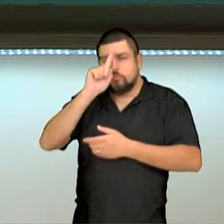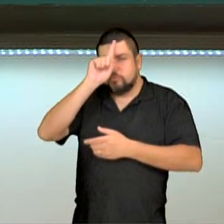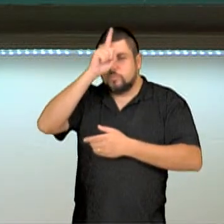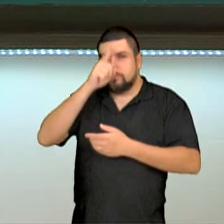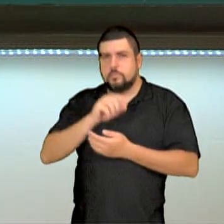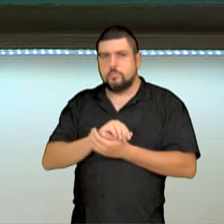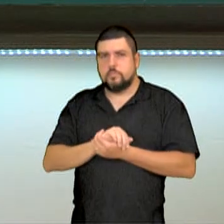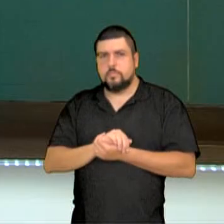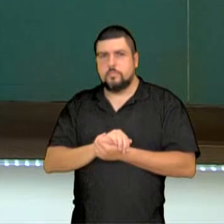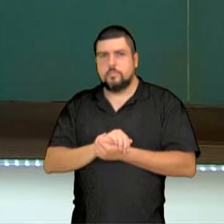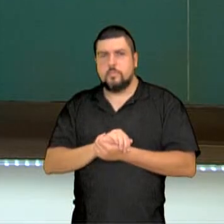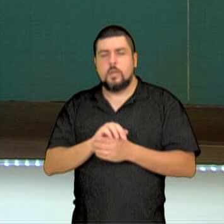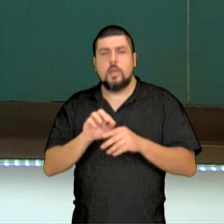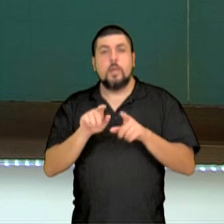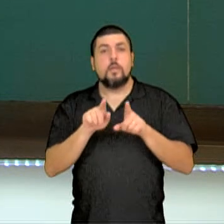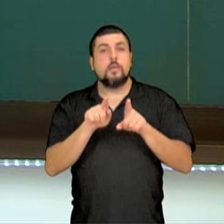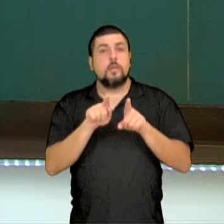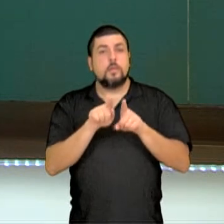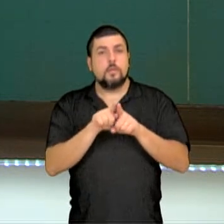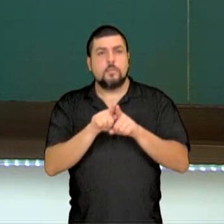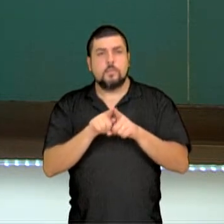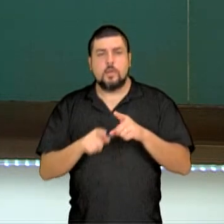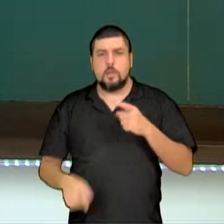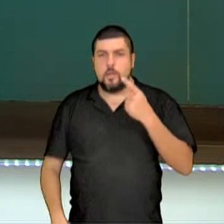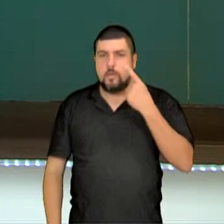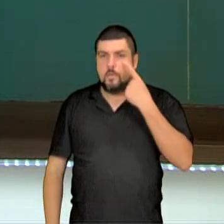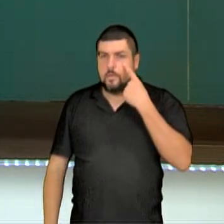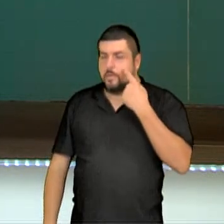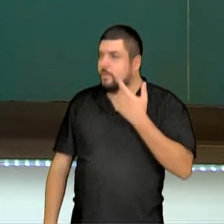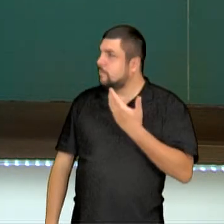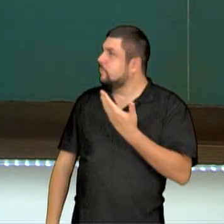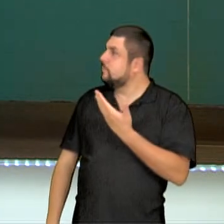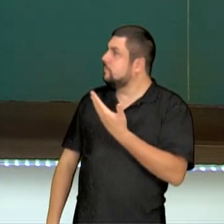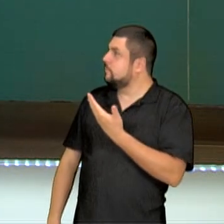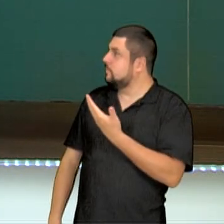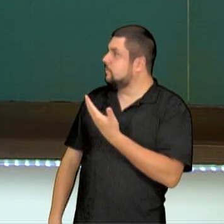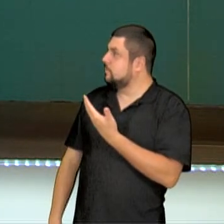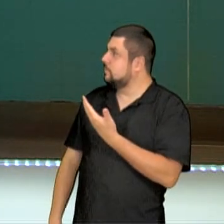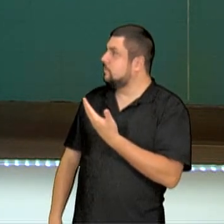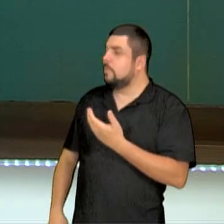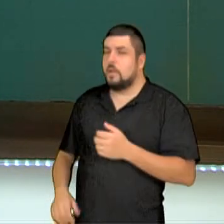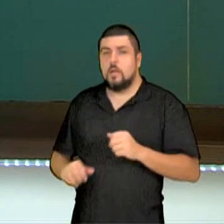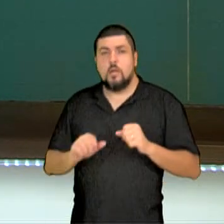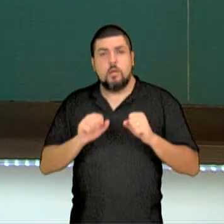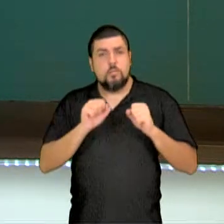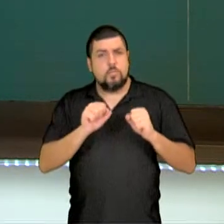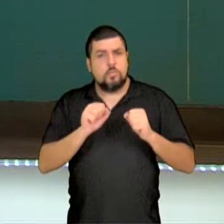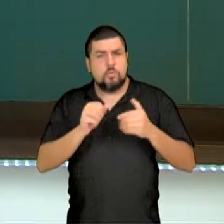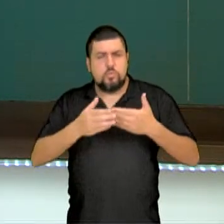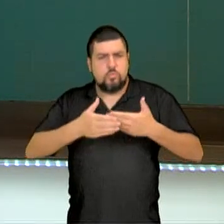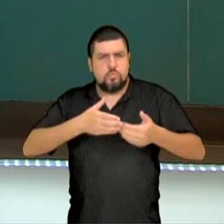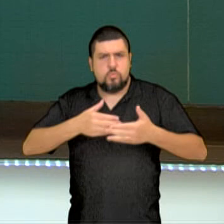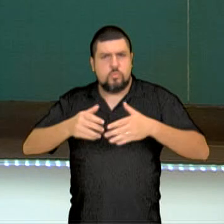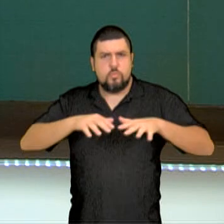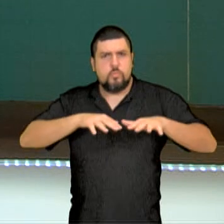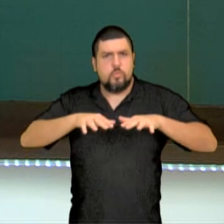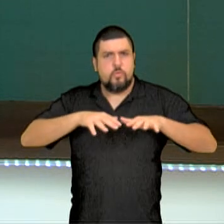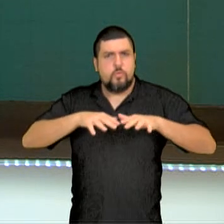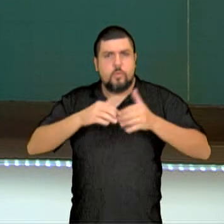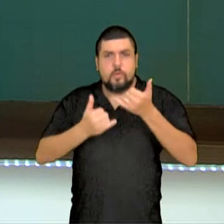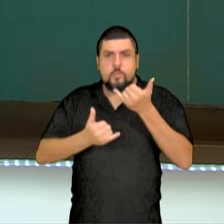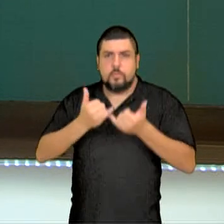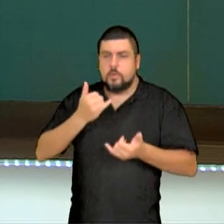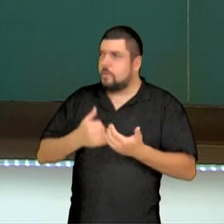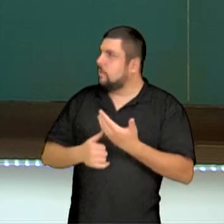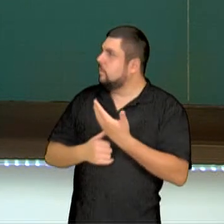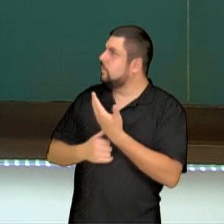disso, eu coloquei aqui a imagem para auxiliar. Tá? Então, pode ser qualquer um desses movimentos também. Só não